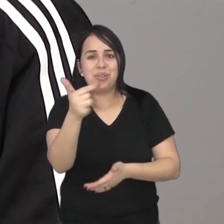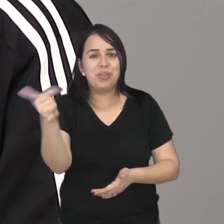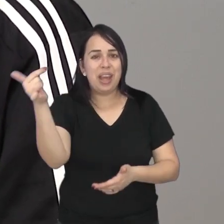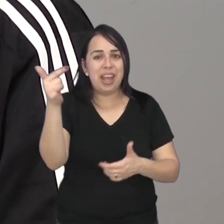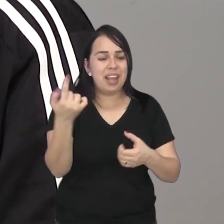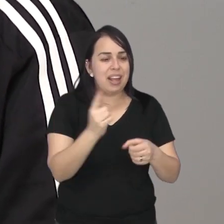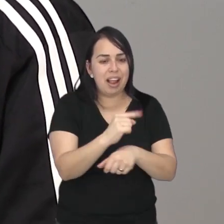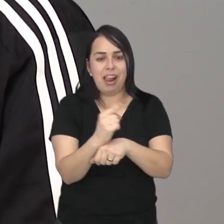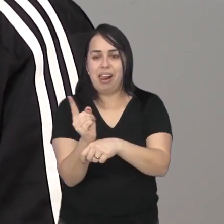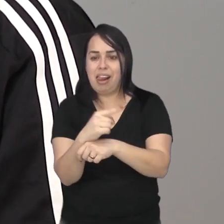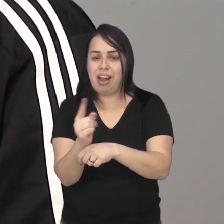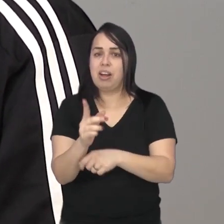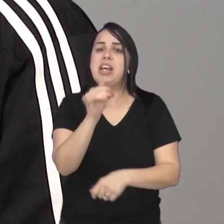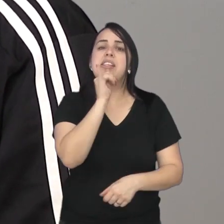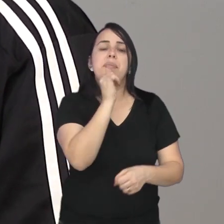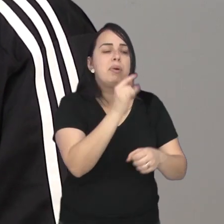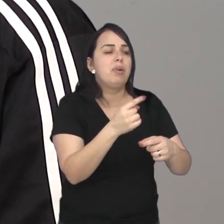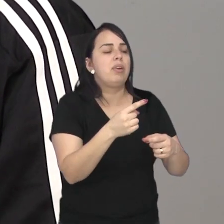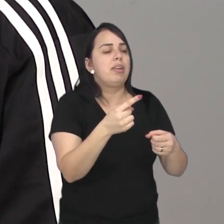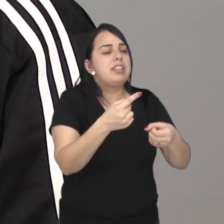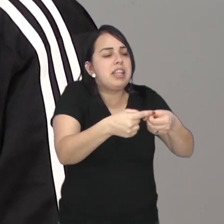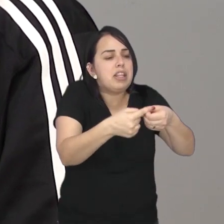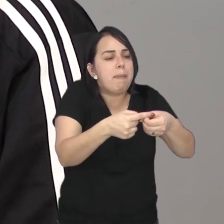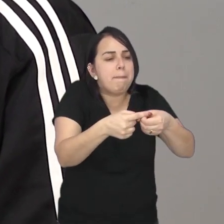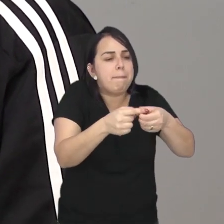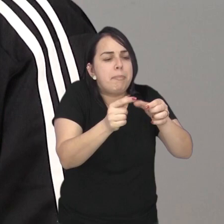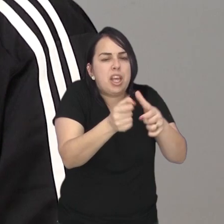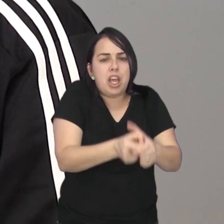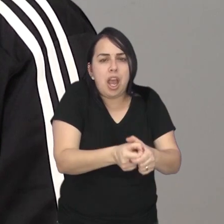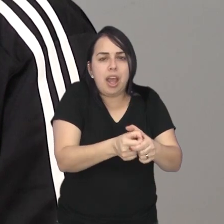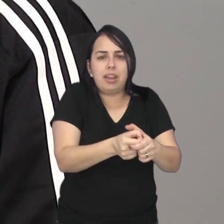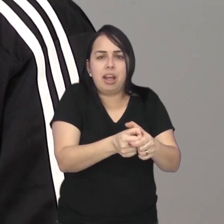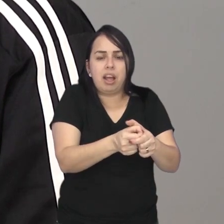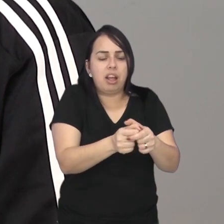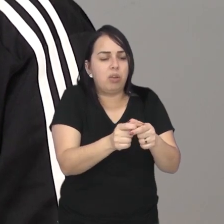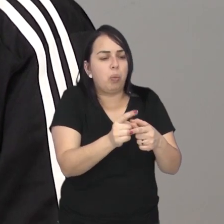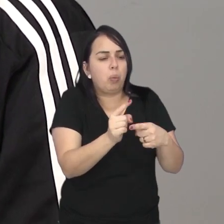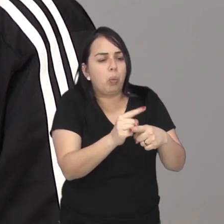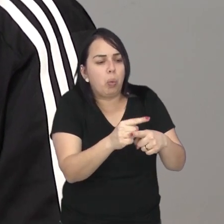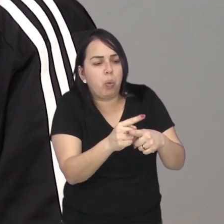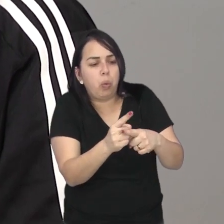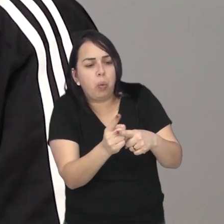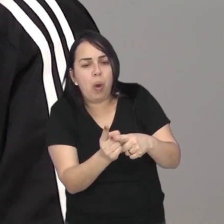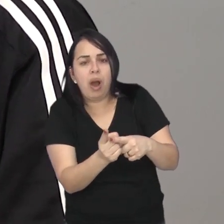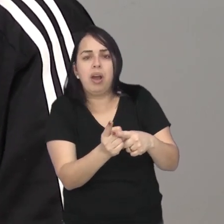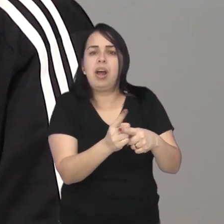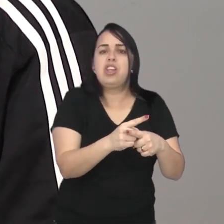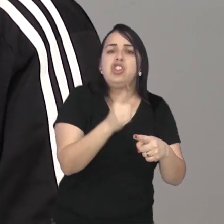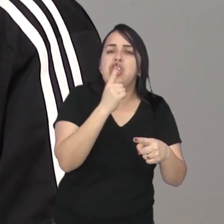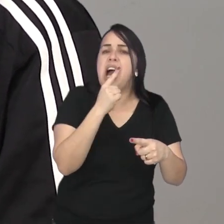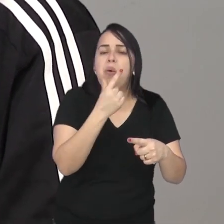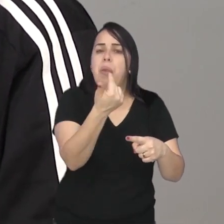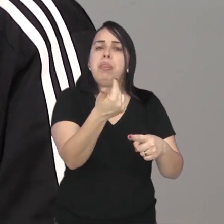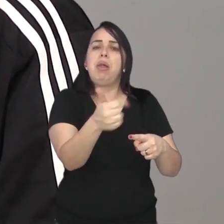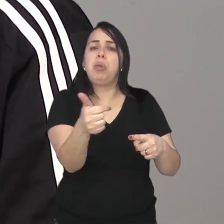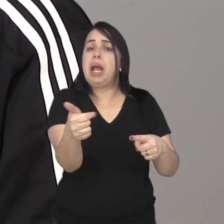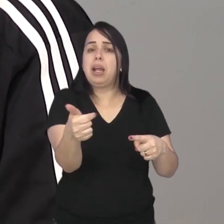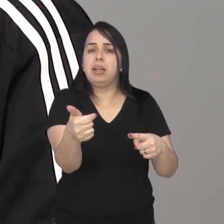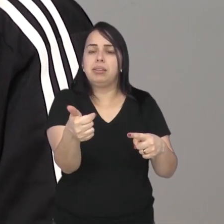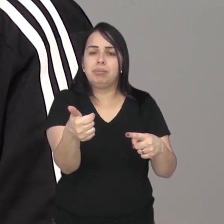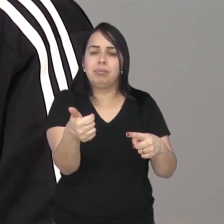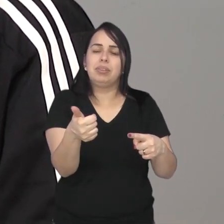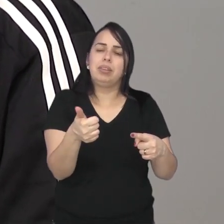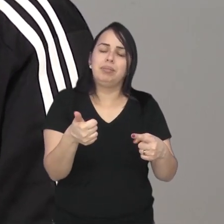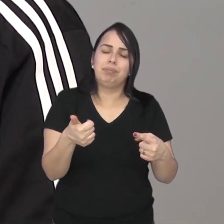municípios pequenos aqui na região, não operados pela Sabesp, que não tem hidrômetro, a água não é medida,